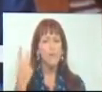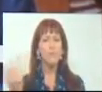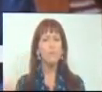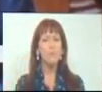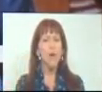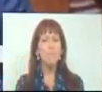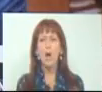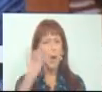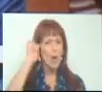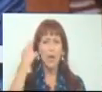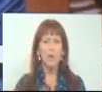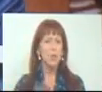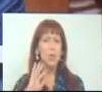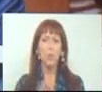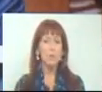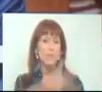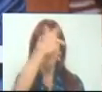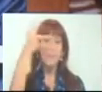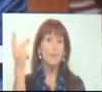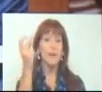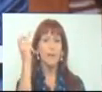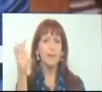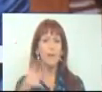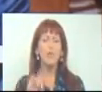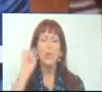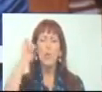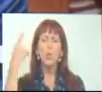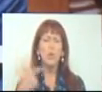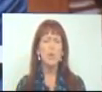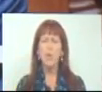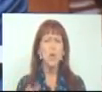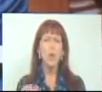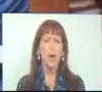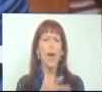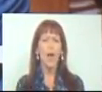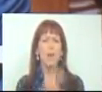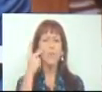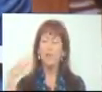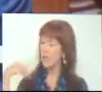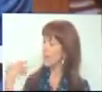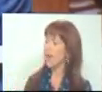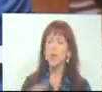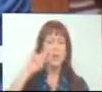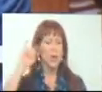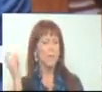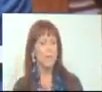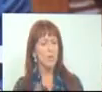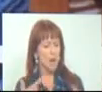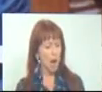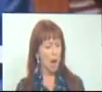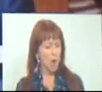viver a maior crise do último século. Uma crise sem precedentes que nos leva a rever o